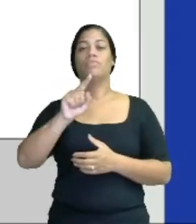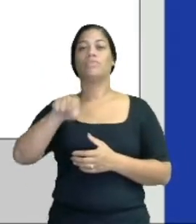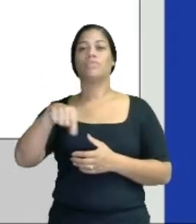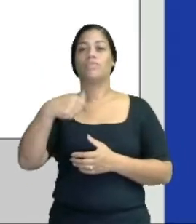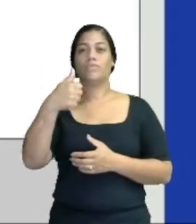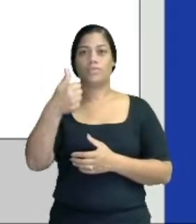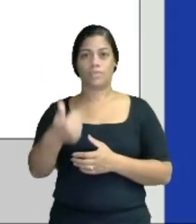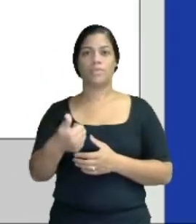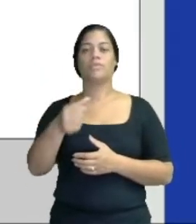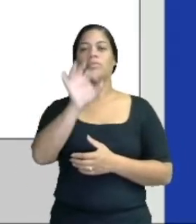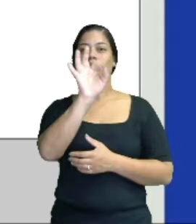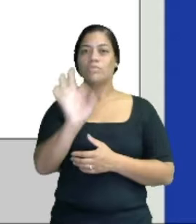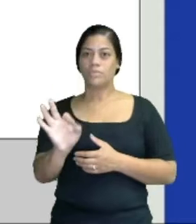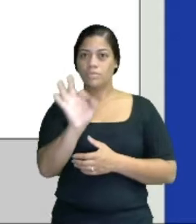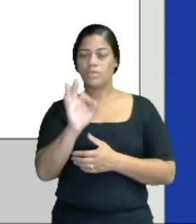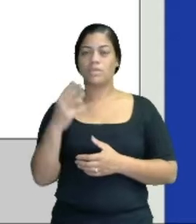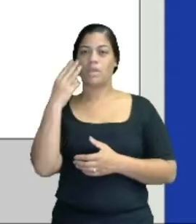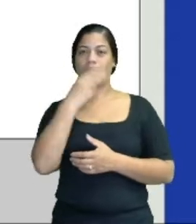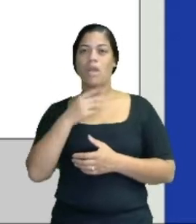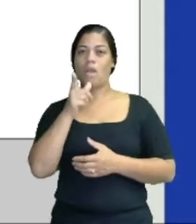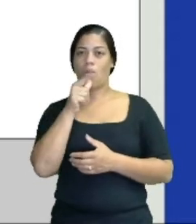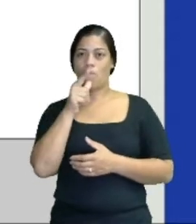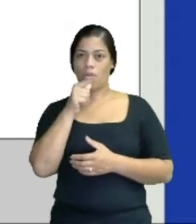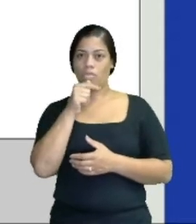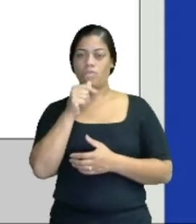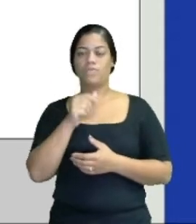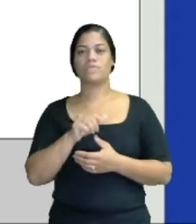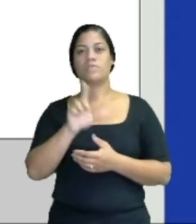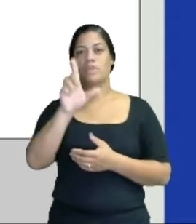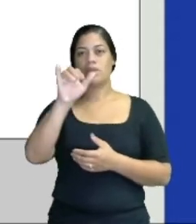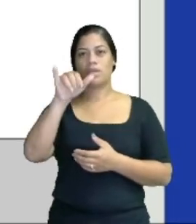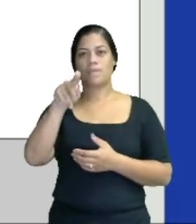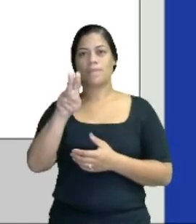31,1% é água doce líquida. Desse